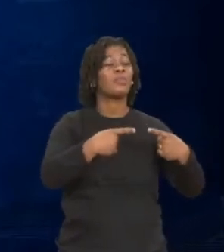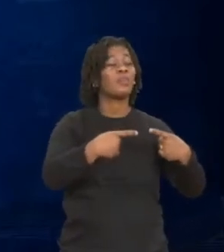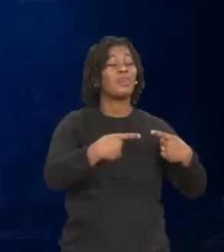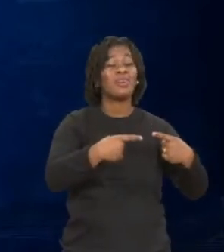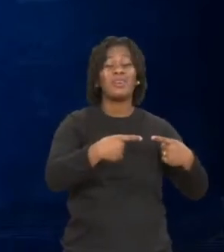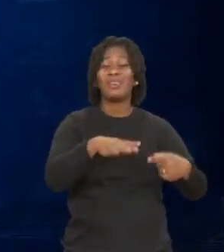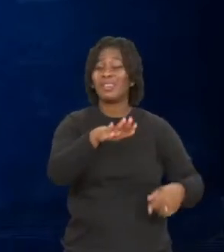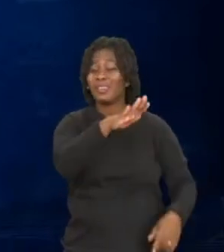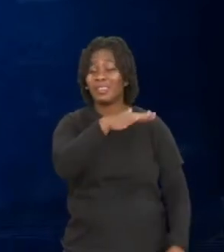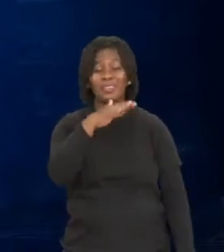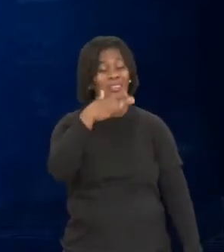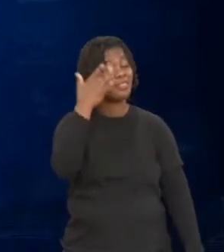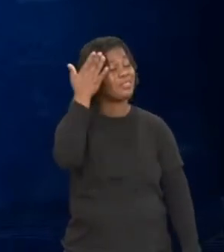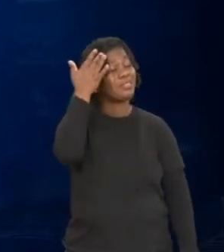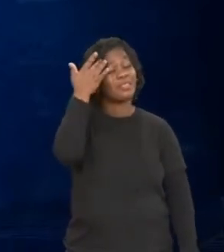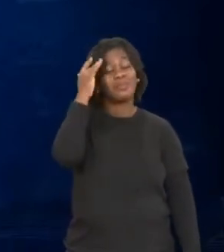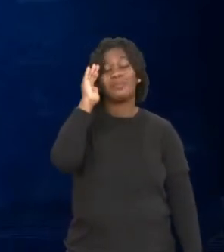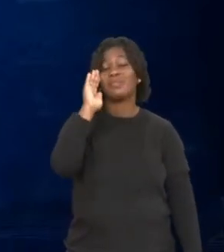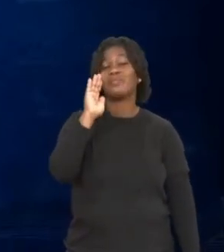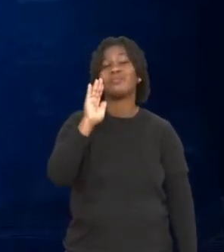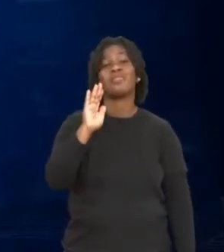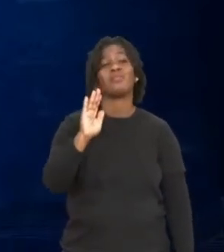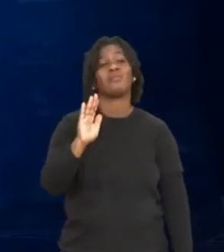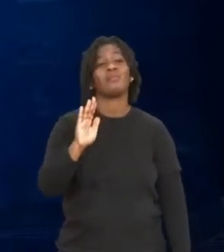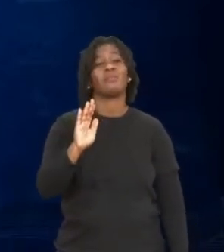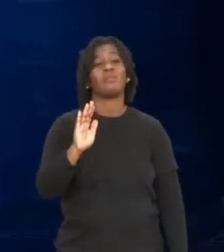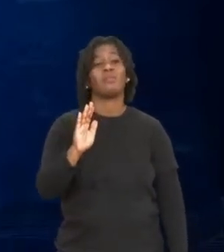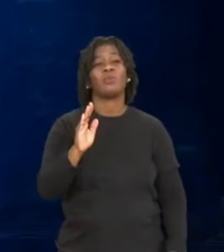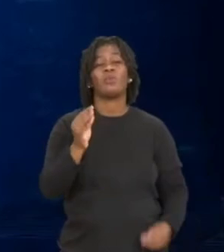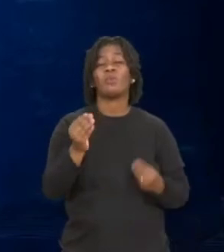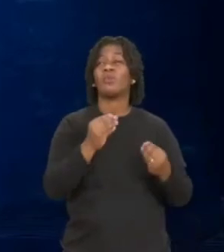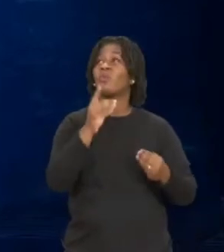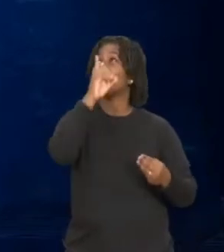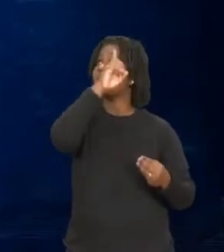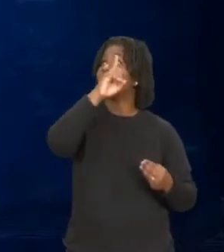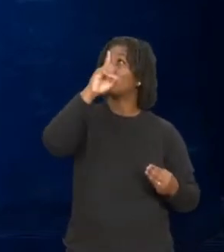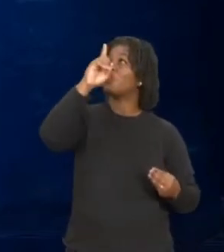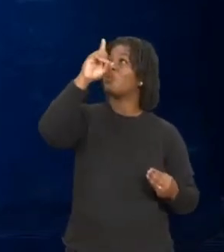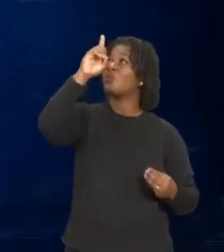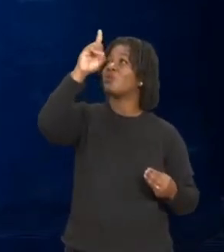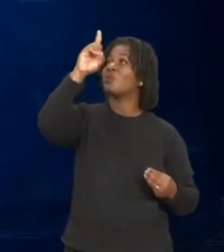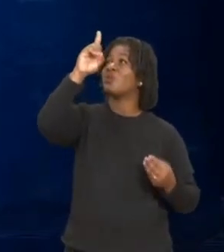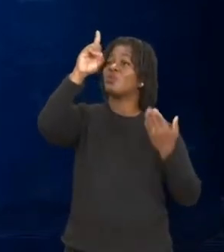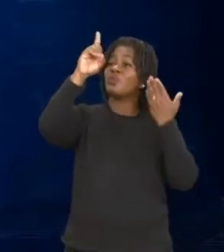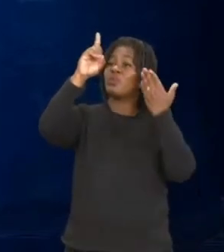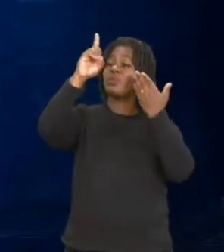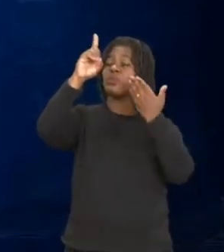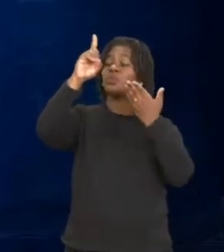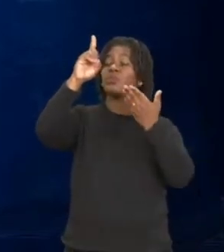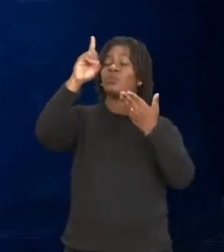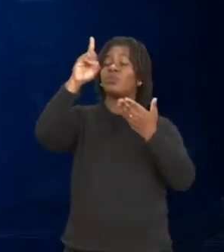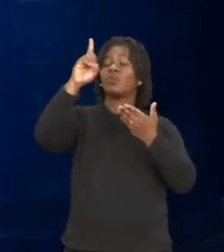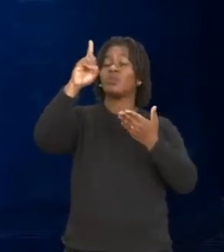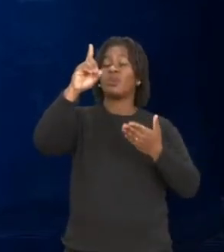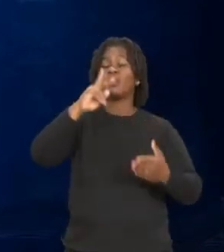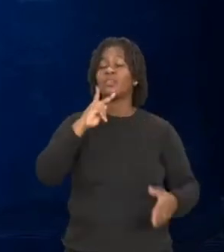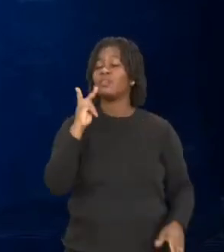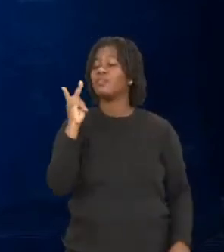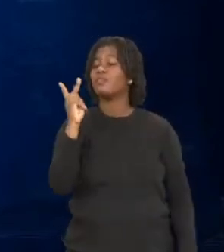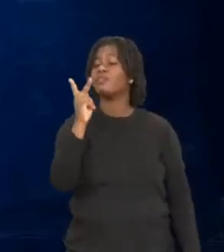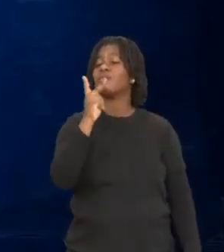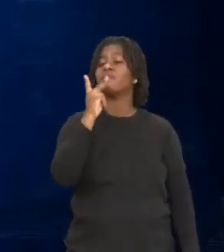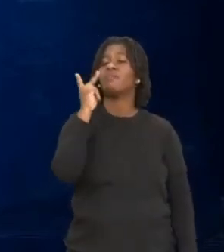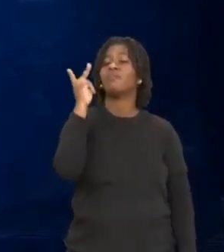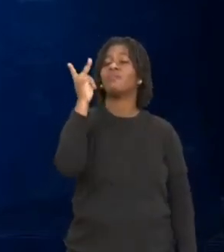saberem. Por não saberem. Como é grande. Como é grande. O teu valor. O teu